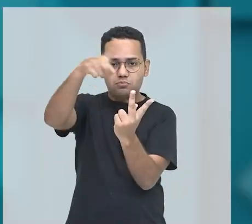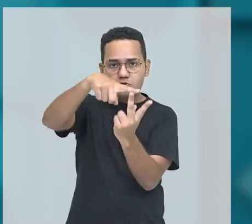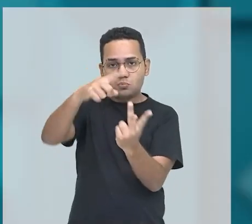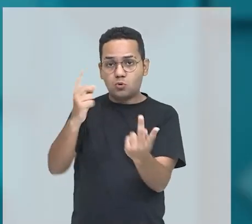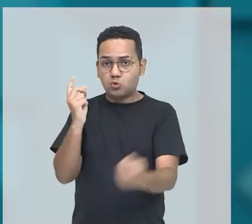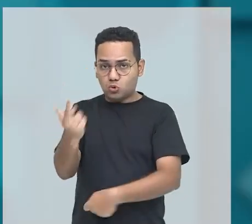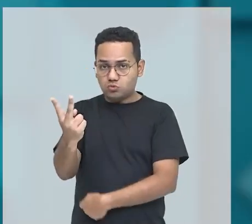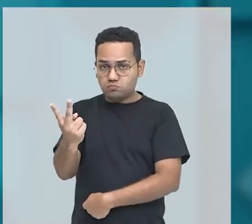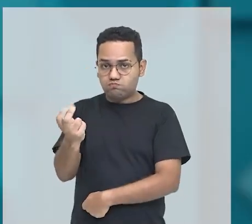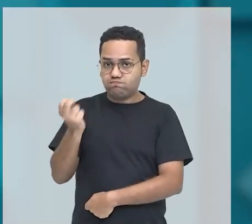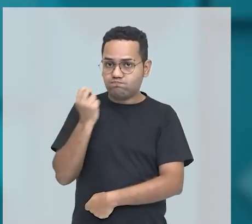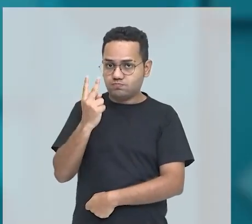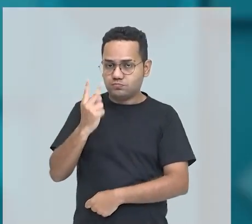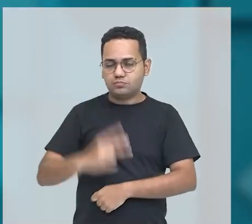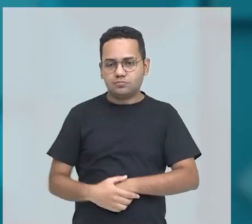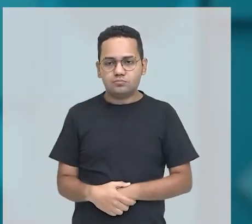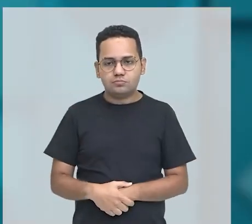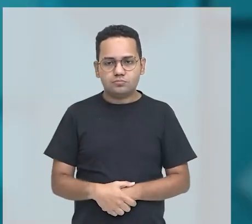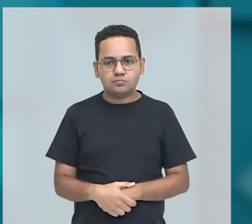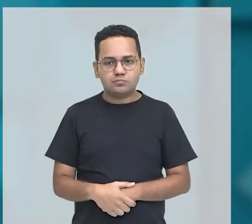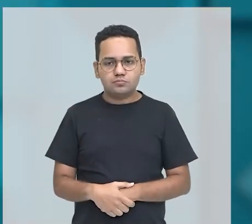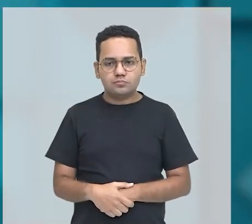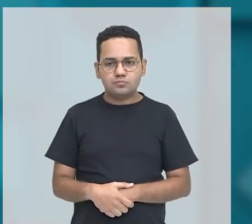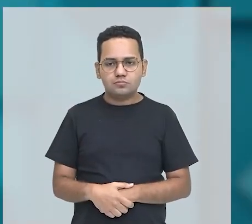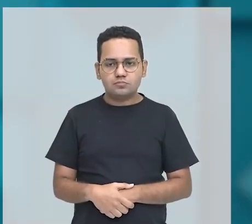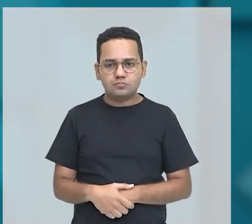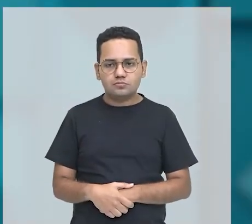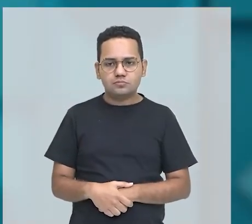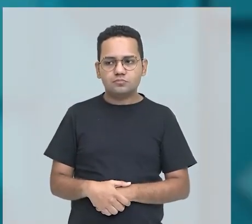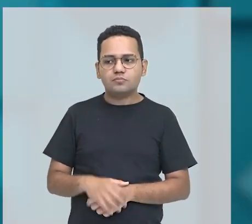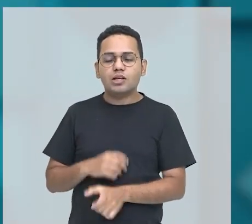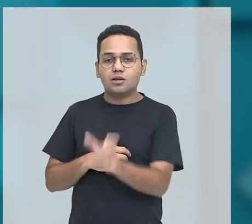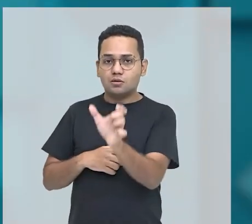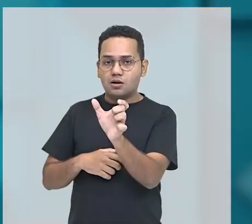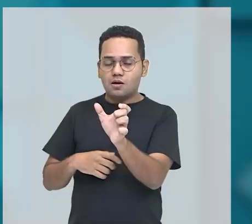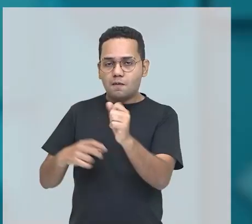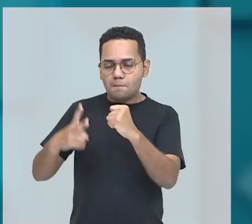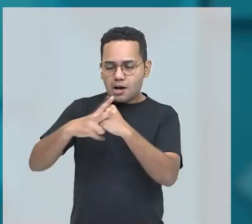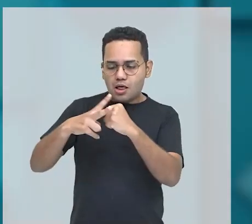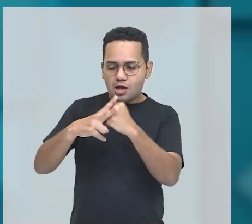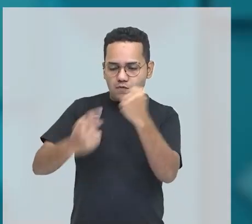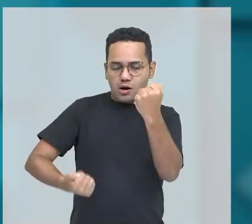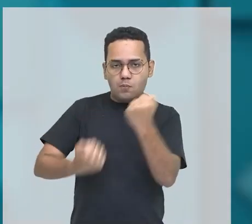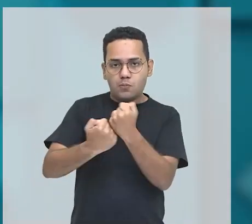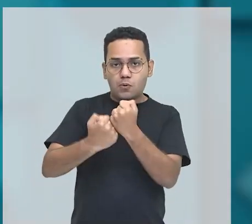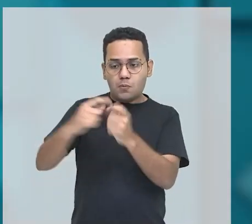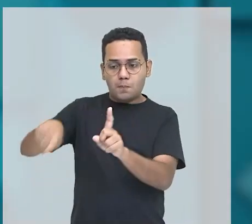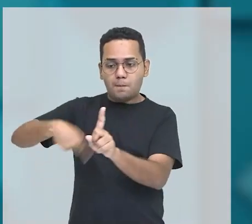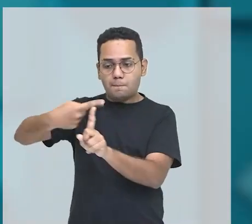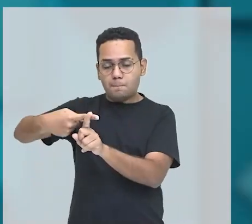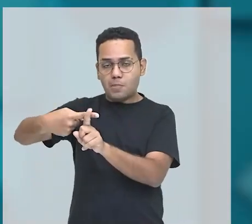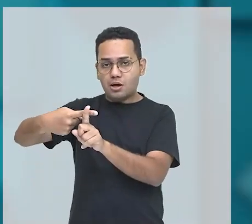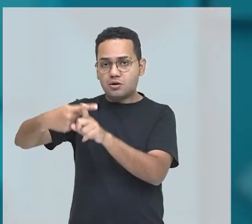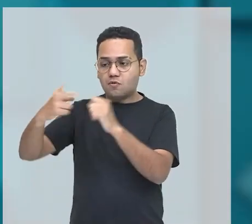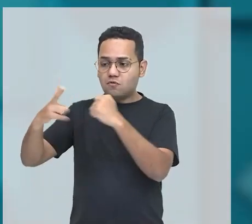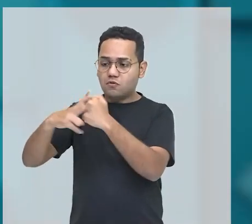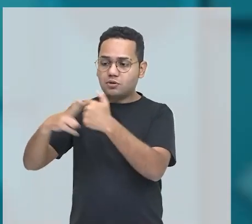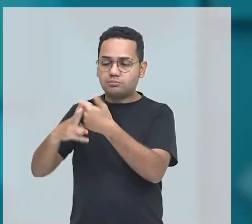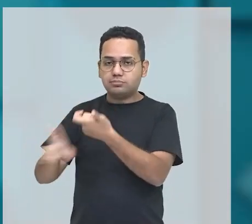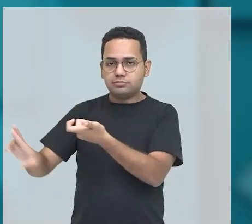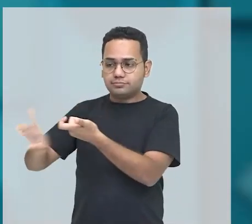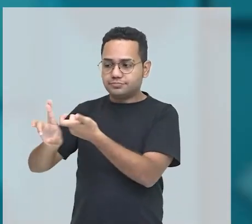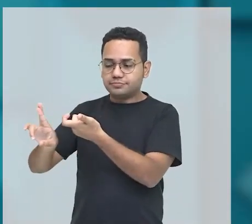tipo 2, ok? Eles vão estar sempre acompanhando o verbo principal, que nesse contexto sempre estará no infinitivo. Por